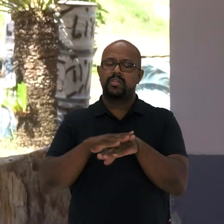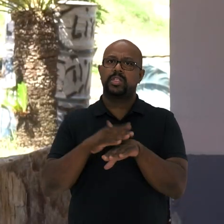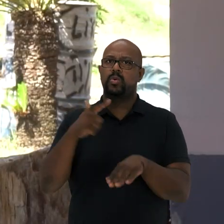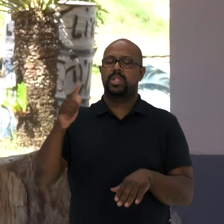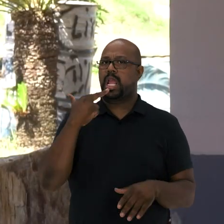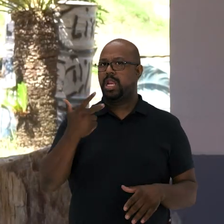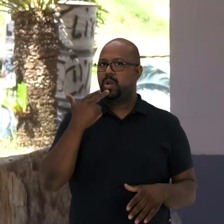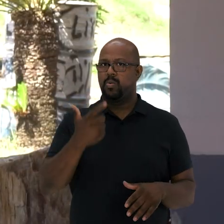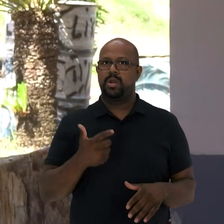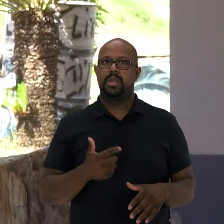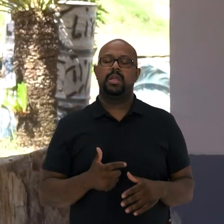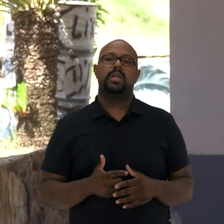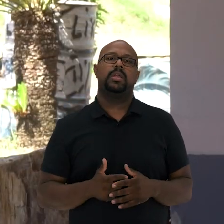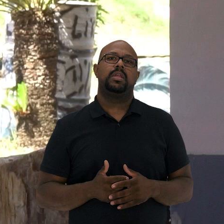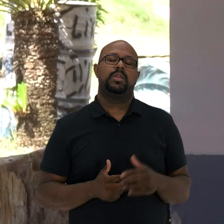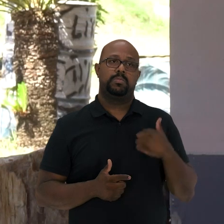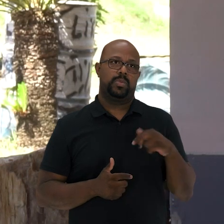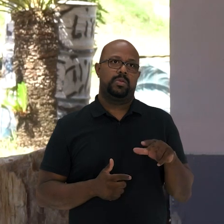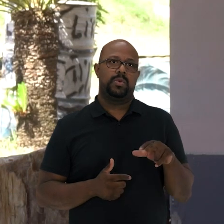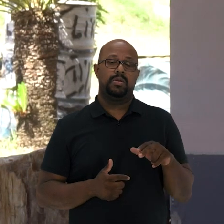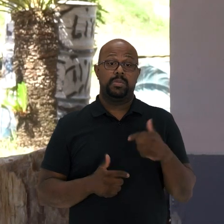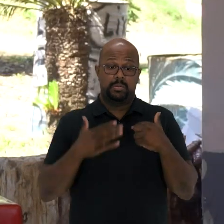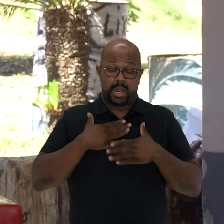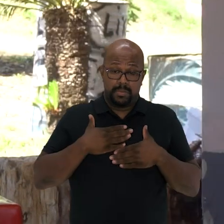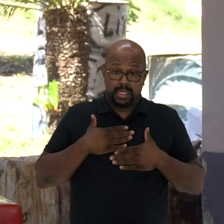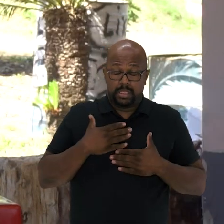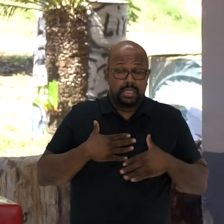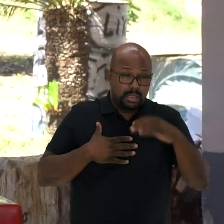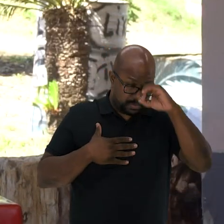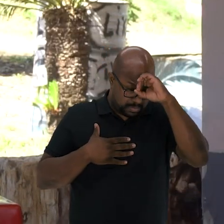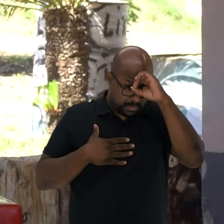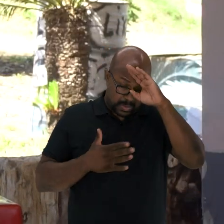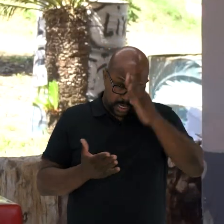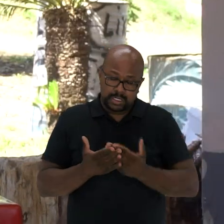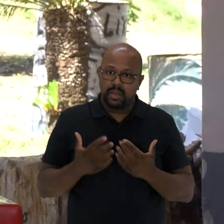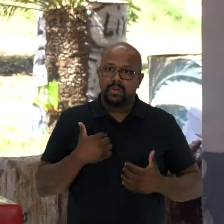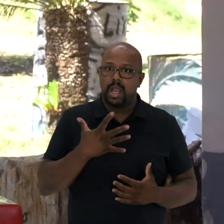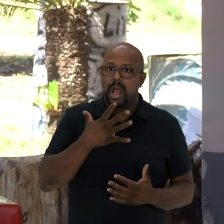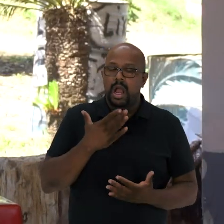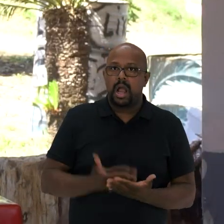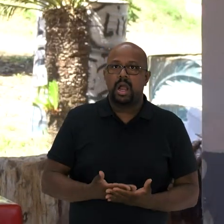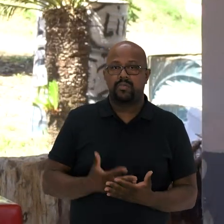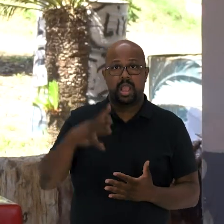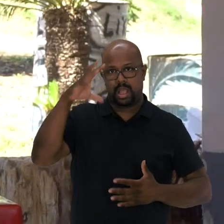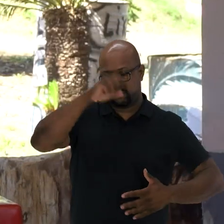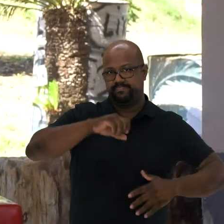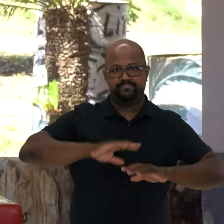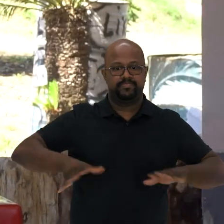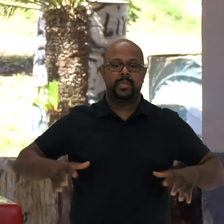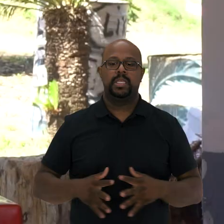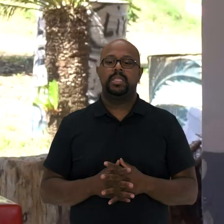língua. E meu irmão, pelo menos para mim que não acreditava nada nisso, foi a maior lição que tive, né?